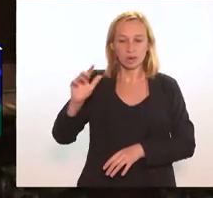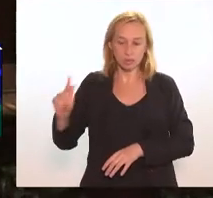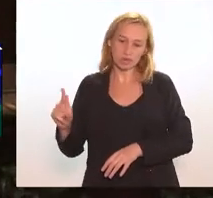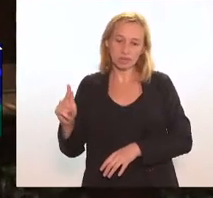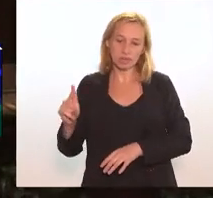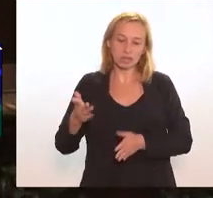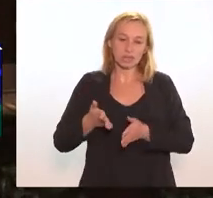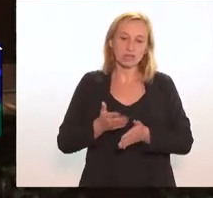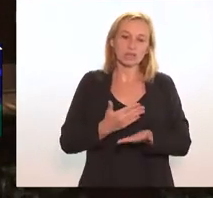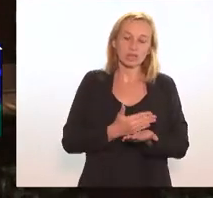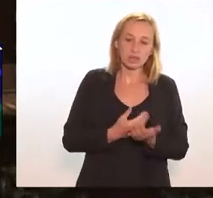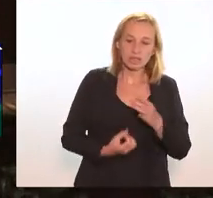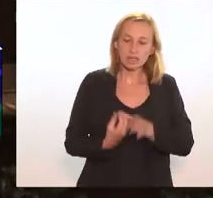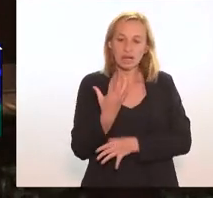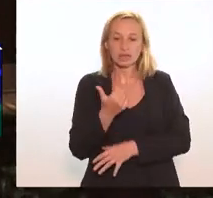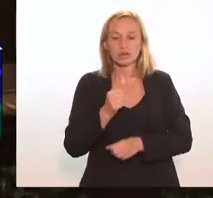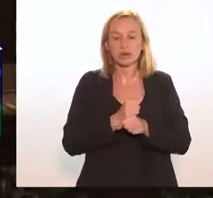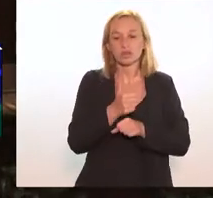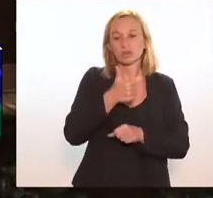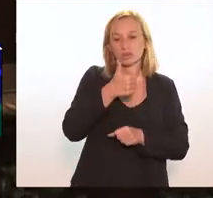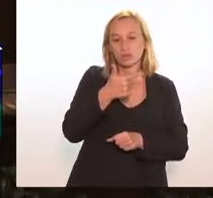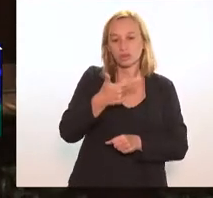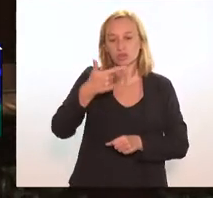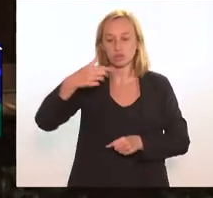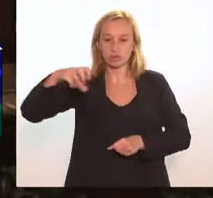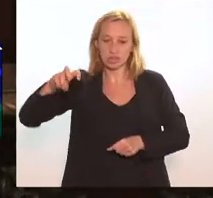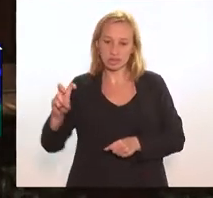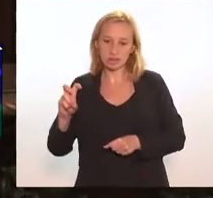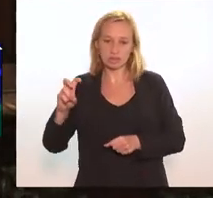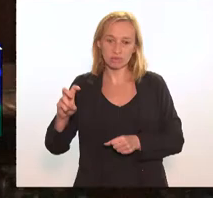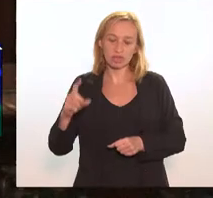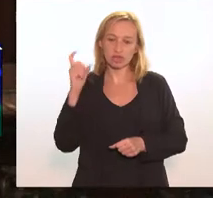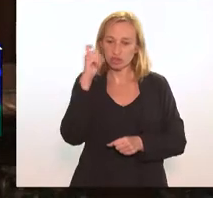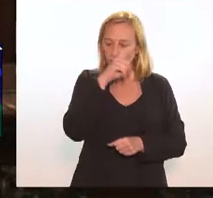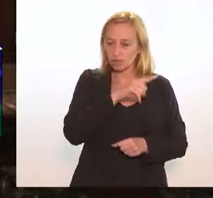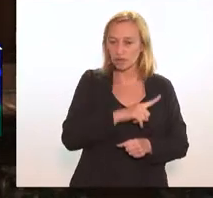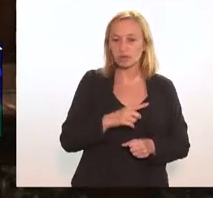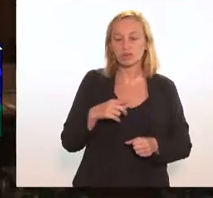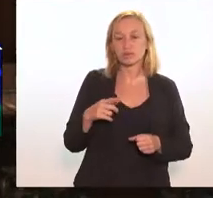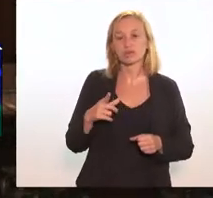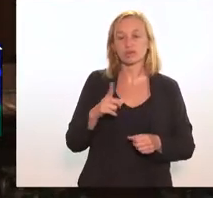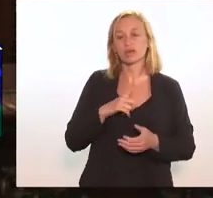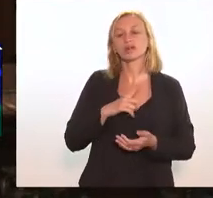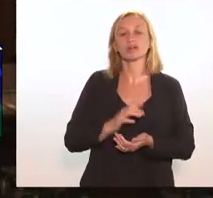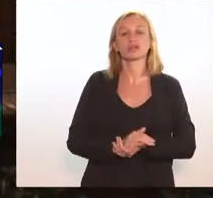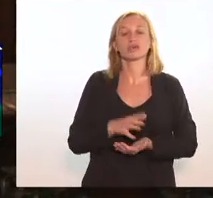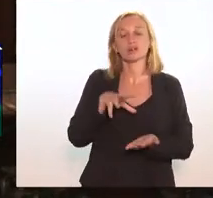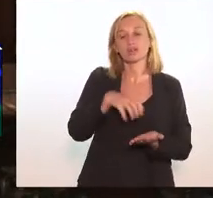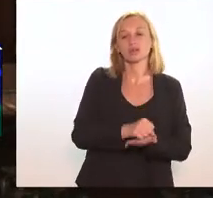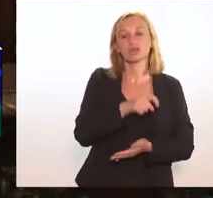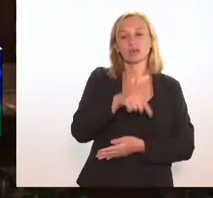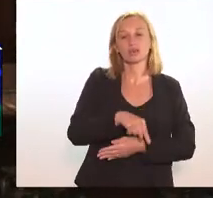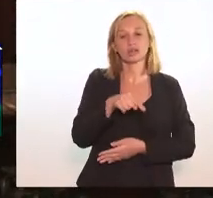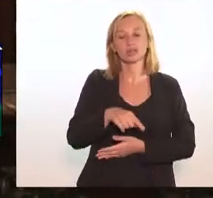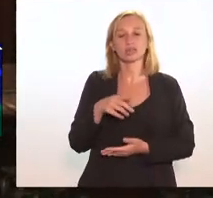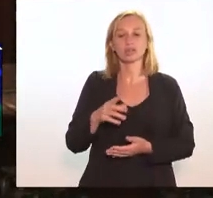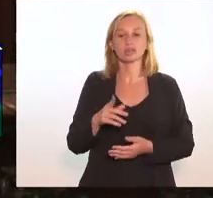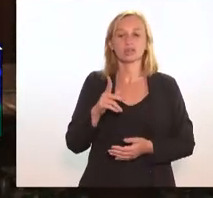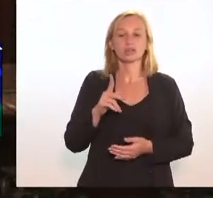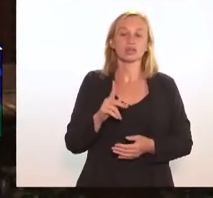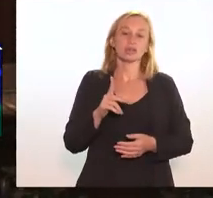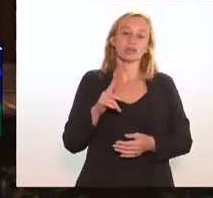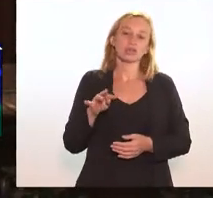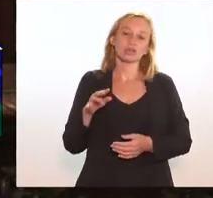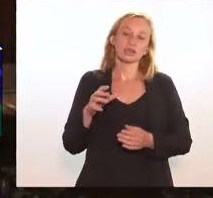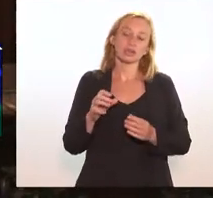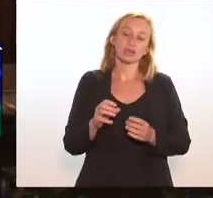ano de 2005, enfrenta duras dificuldades que eu vou aqui pontuar. Portanto, fazer aqui o registro da posse da Luanda